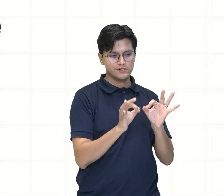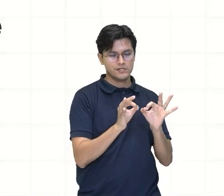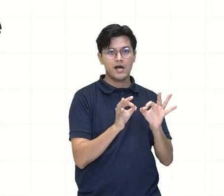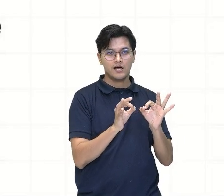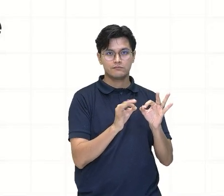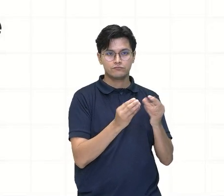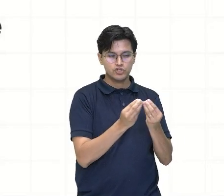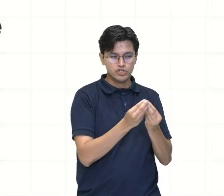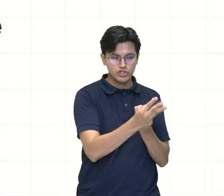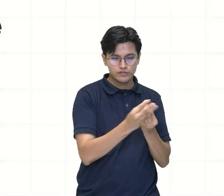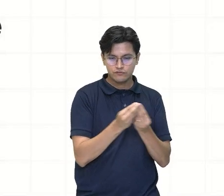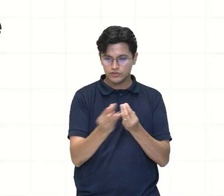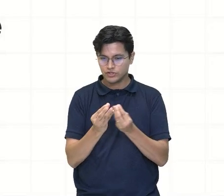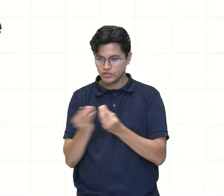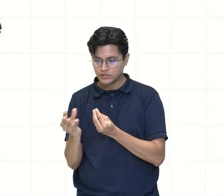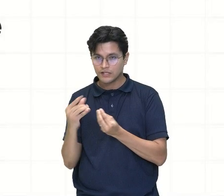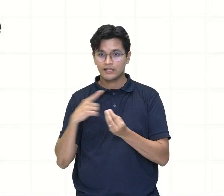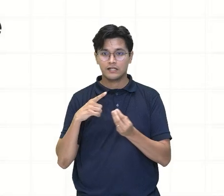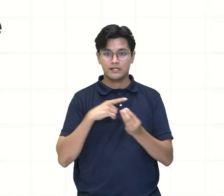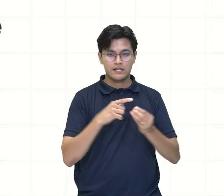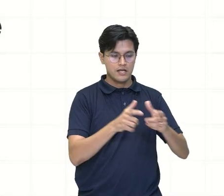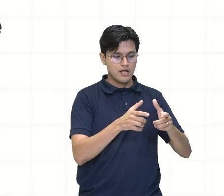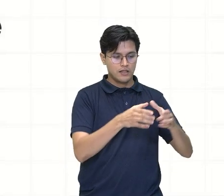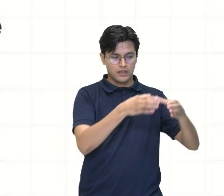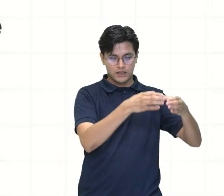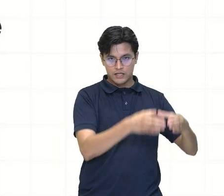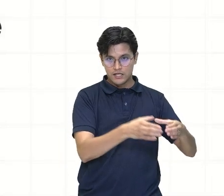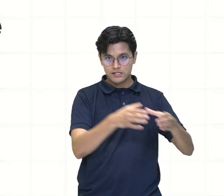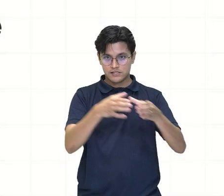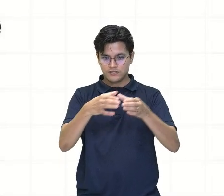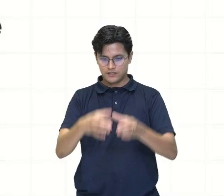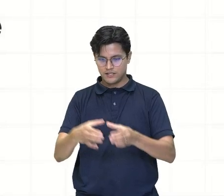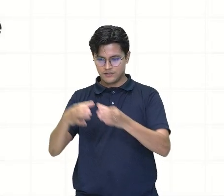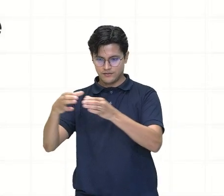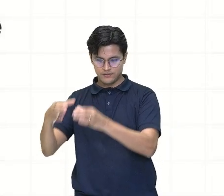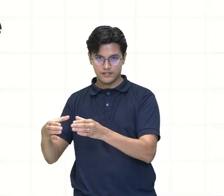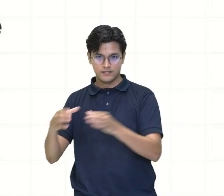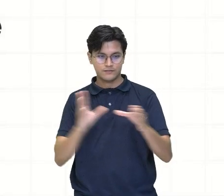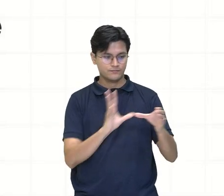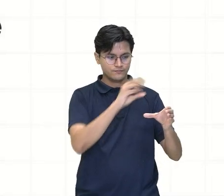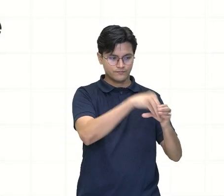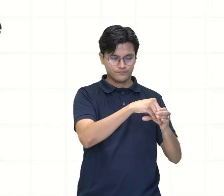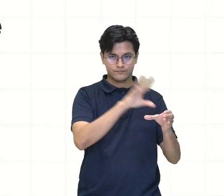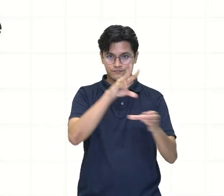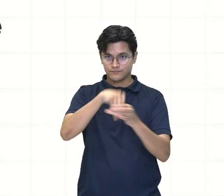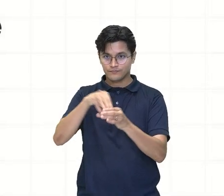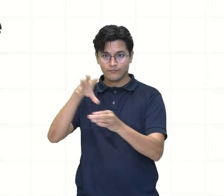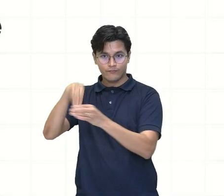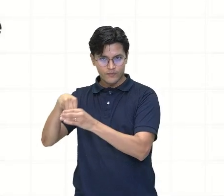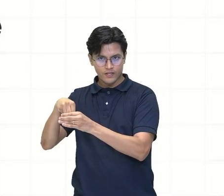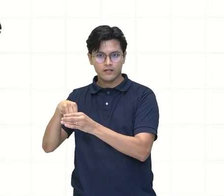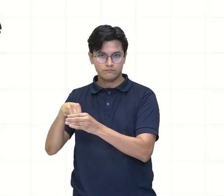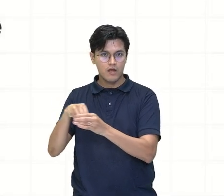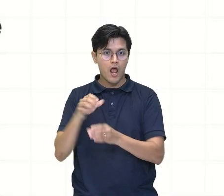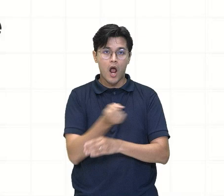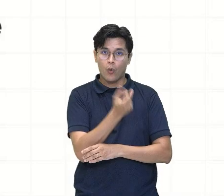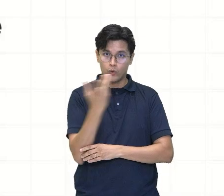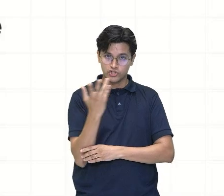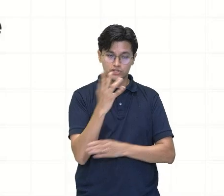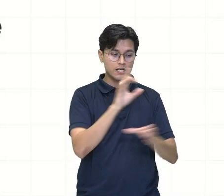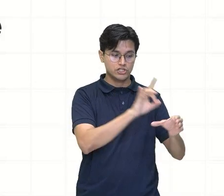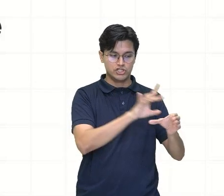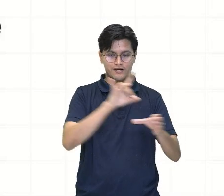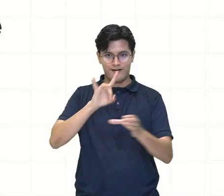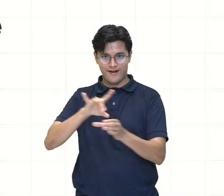nosso exemplo dos pirulitos? Tá bom? Só que o nosso problema está restringindo algumas